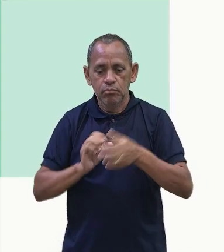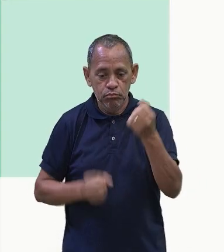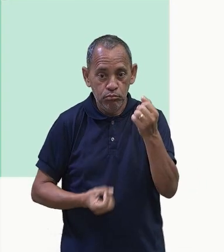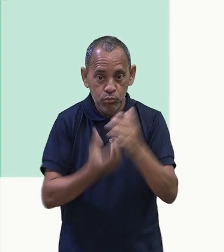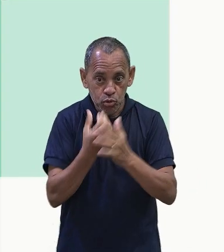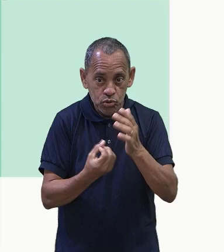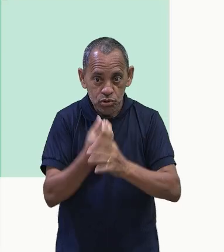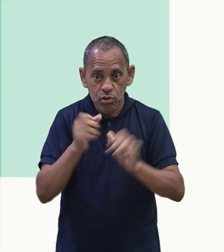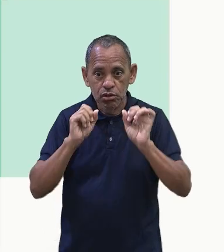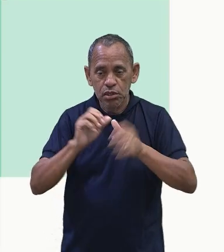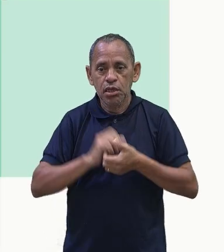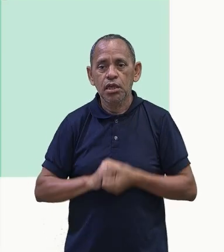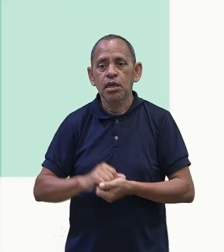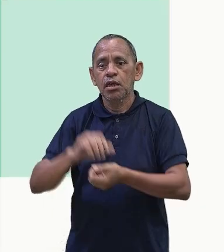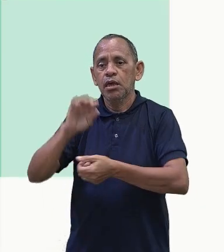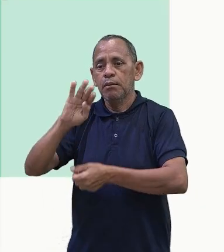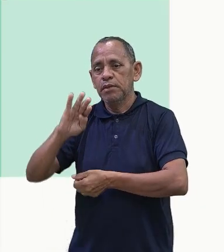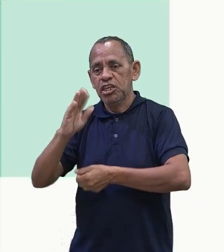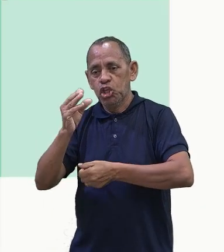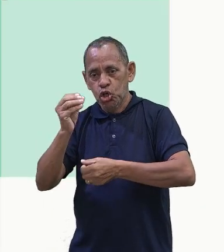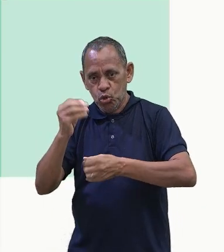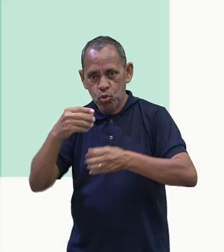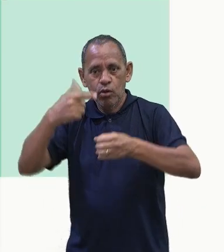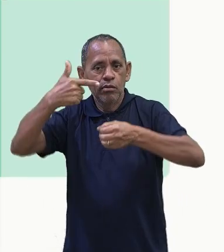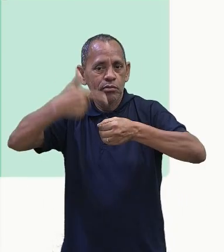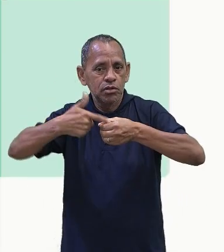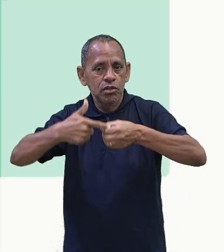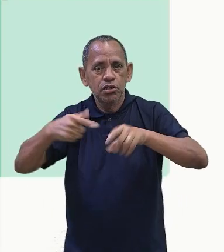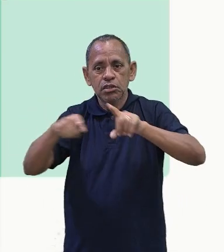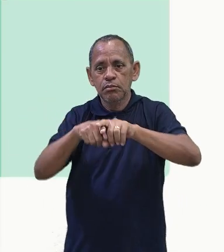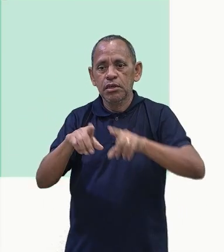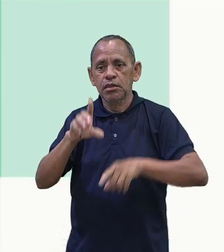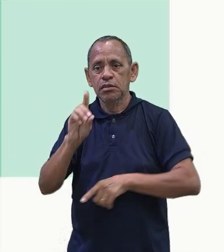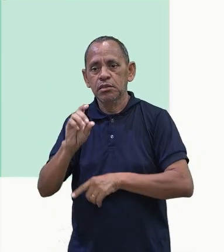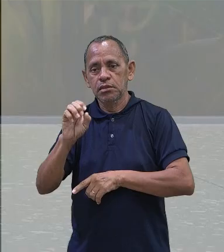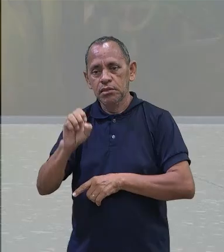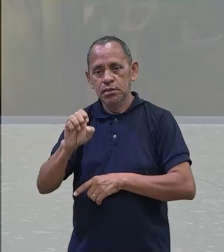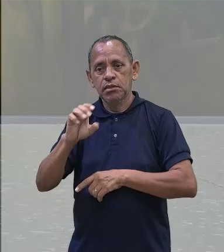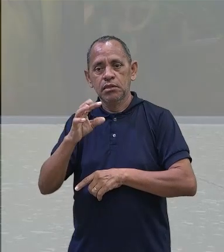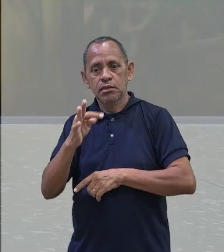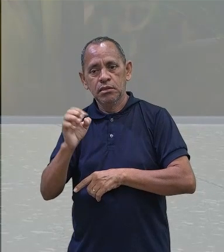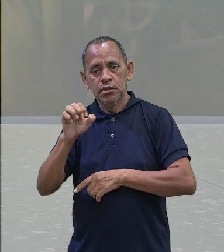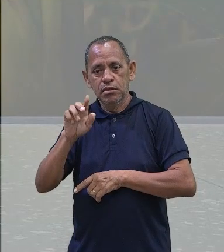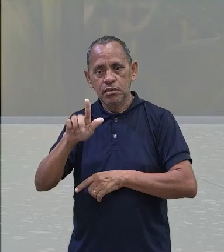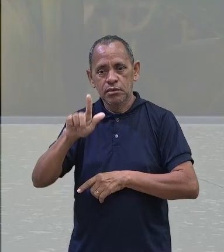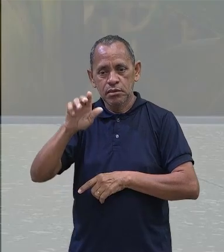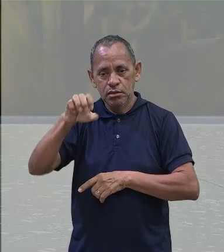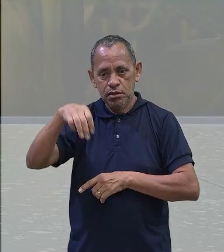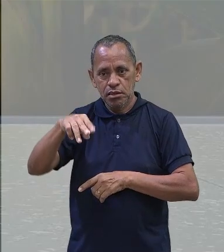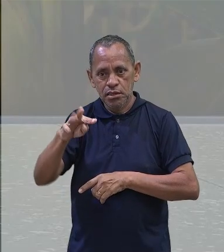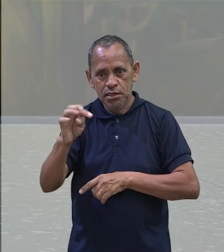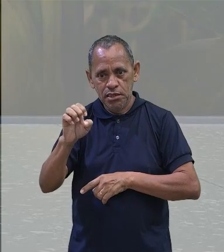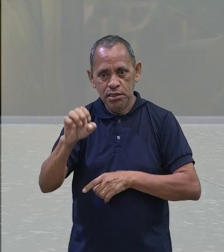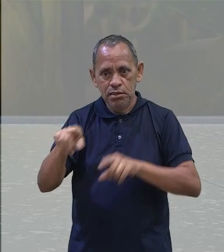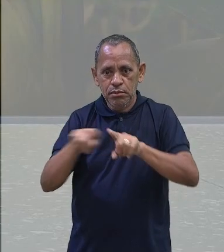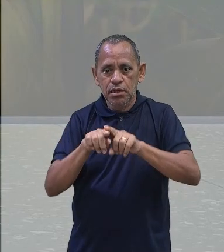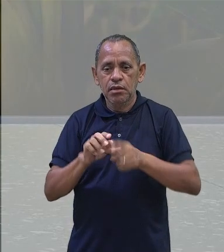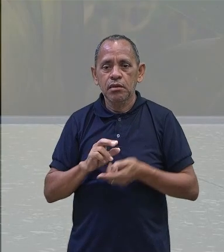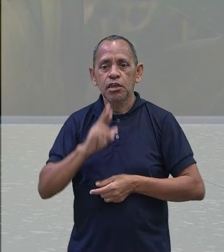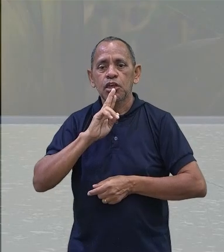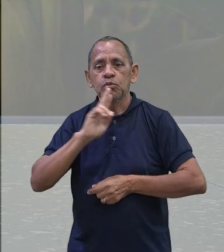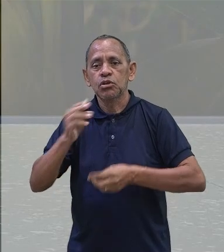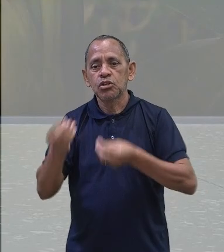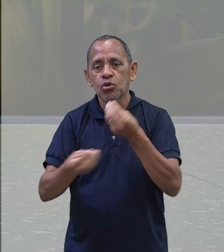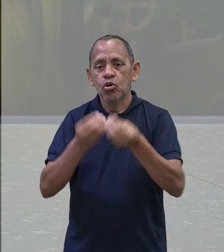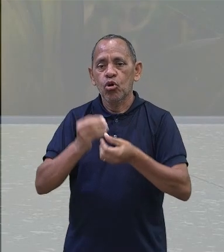de biocombustíveis e detergentes. E uma das coisas que resulta, né, dessa